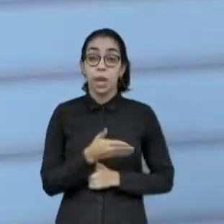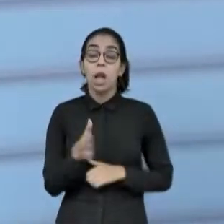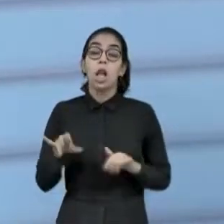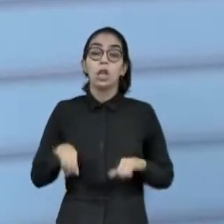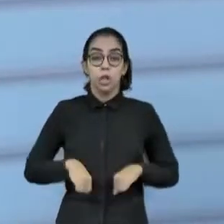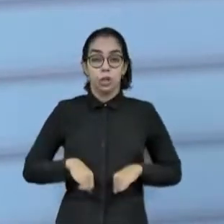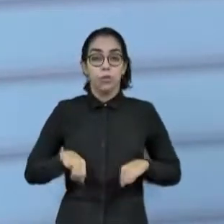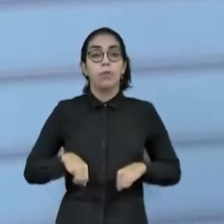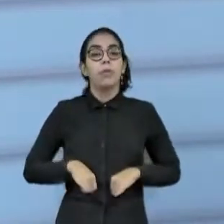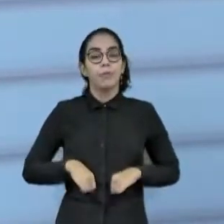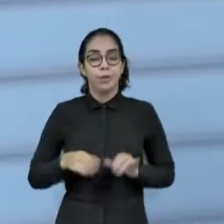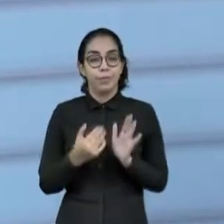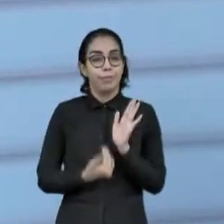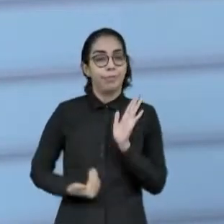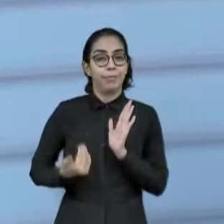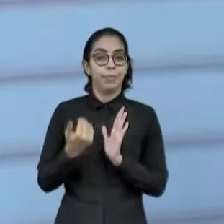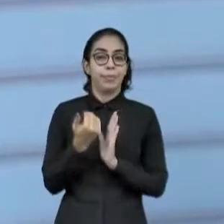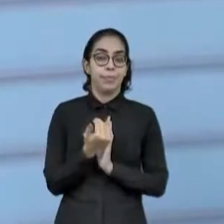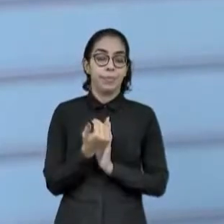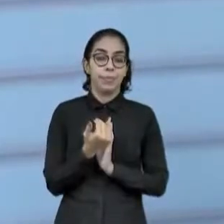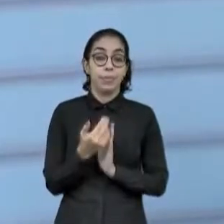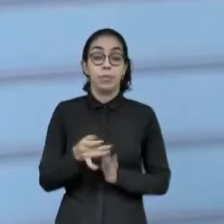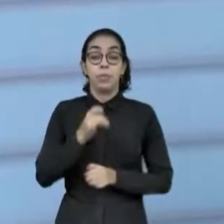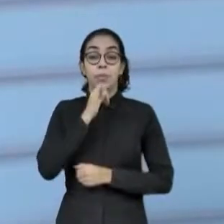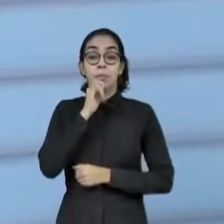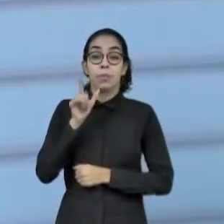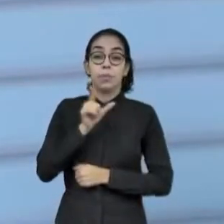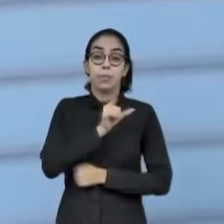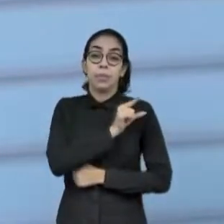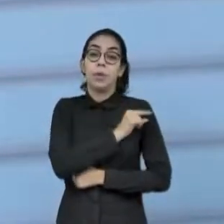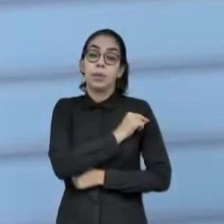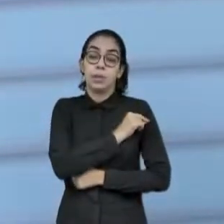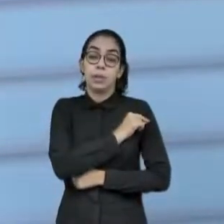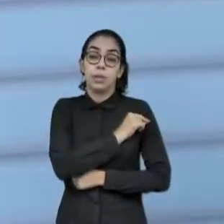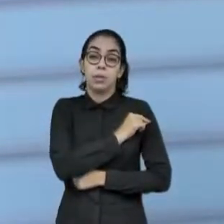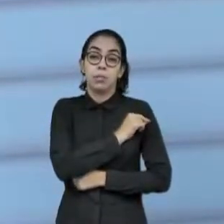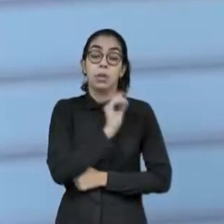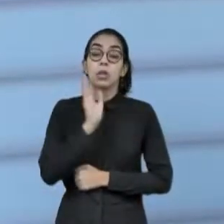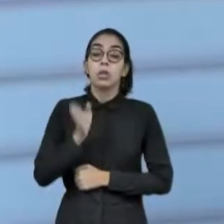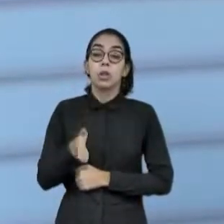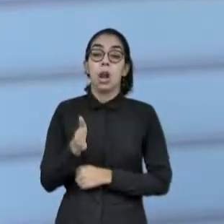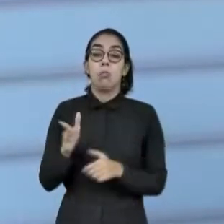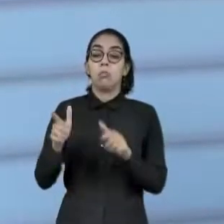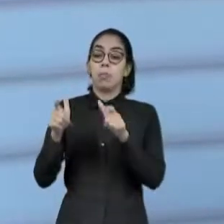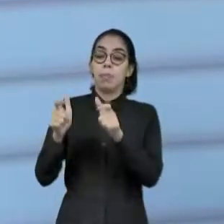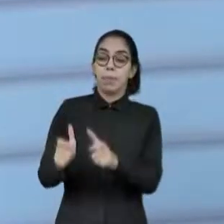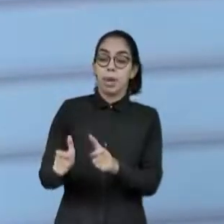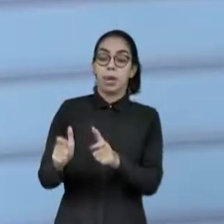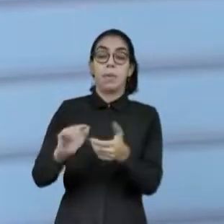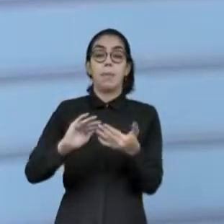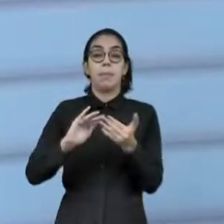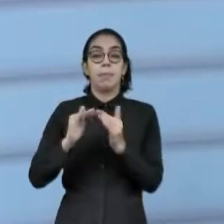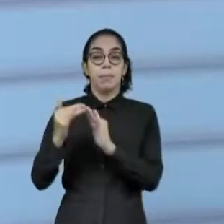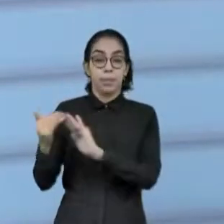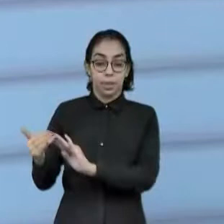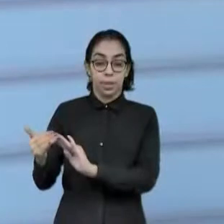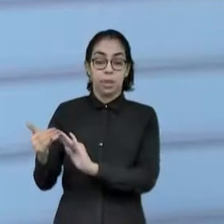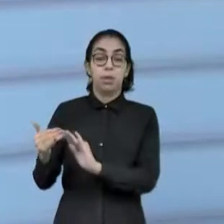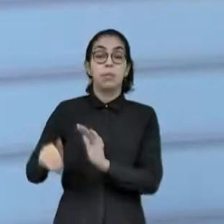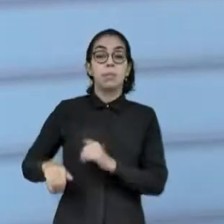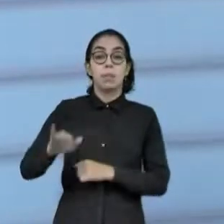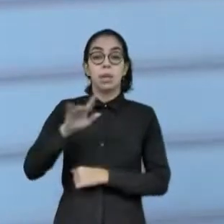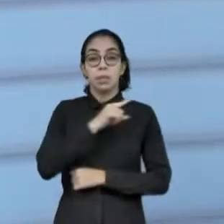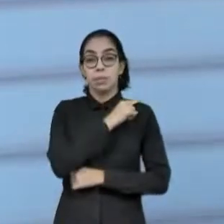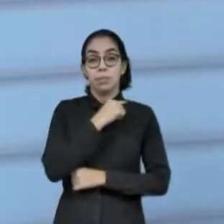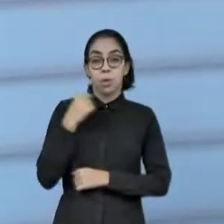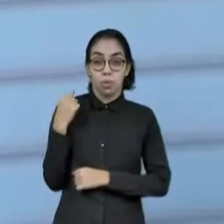Por exemplo, quanto à vacina, né, a mortalidade, os bairros periféricos de Fortaleza têm uma concentração desse